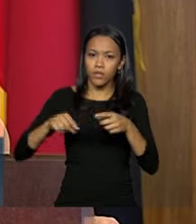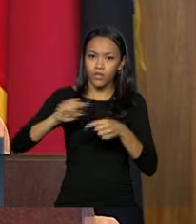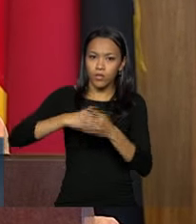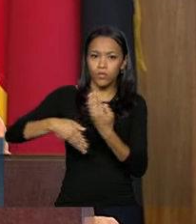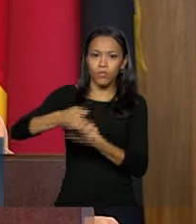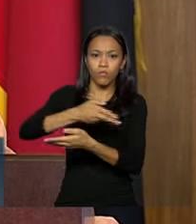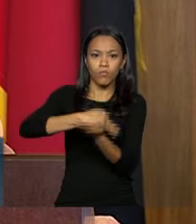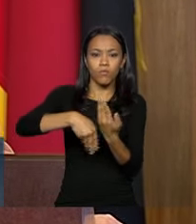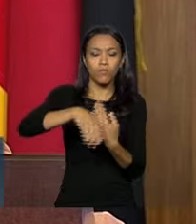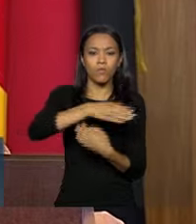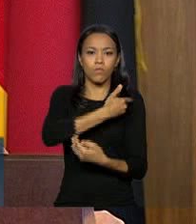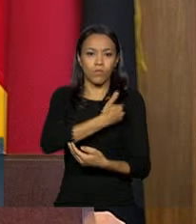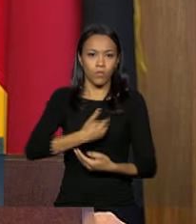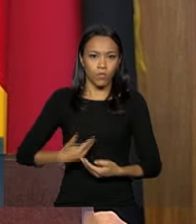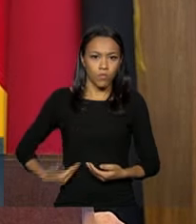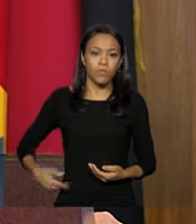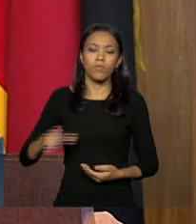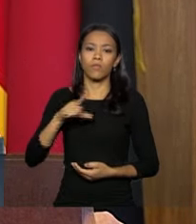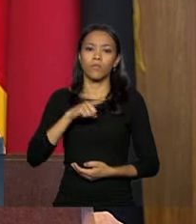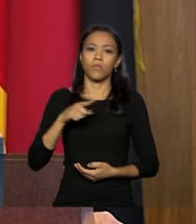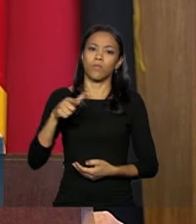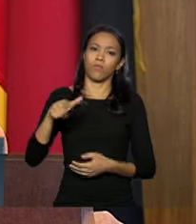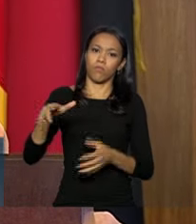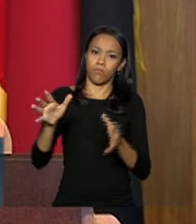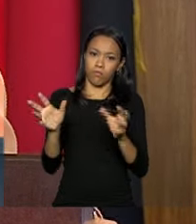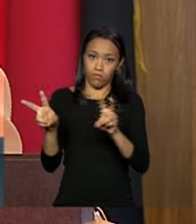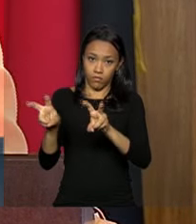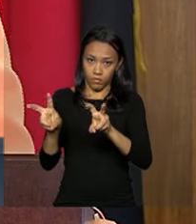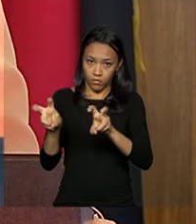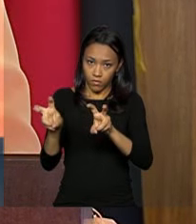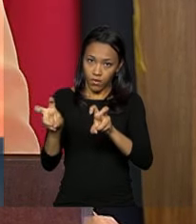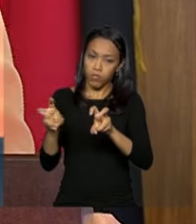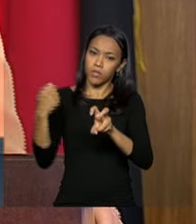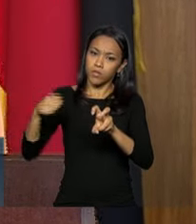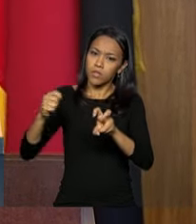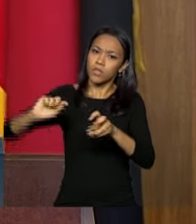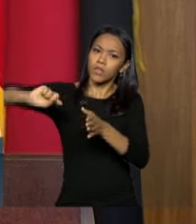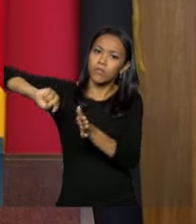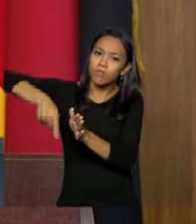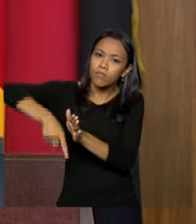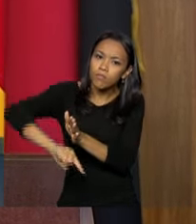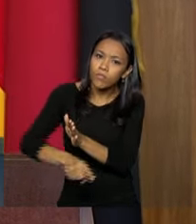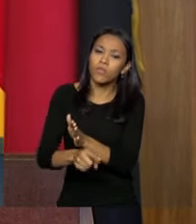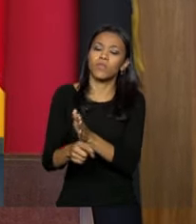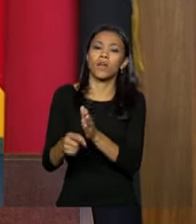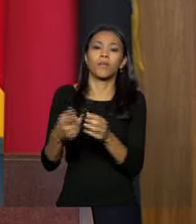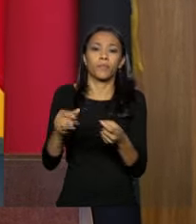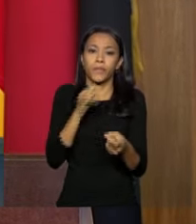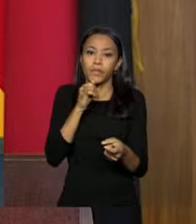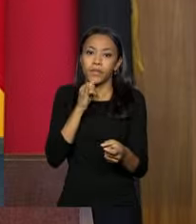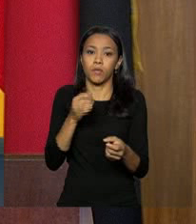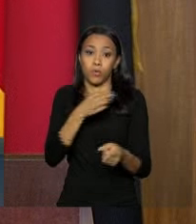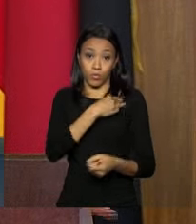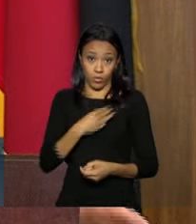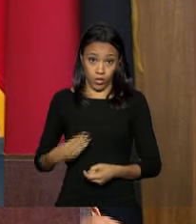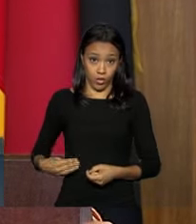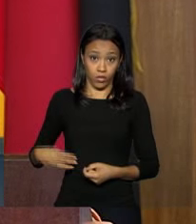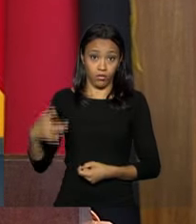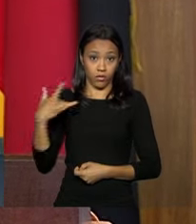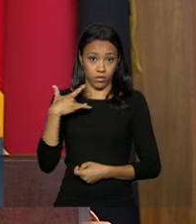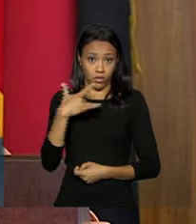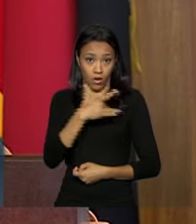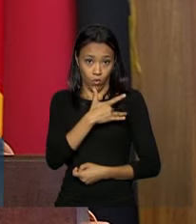também vimos que existem áreas que ainda devem ser aprofundadas. Os ministros da Saúde